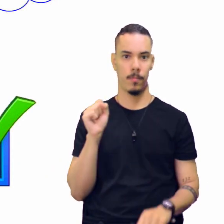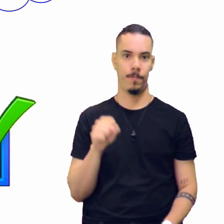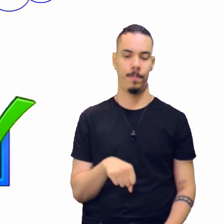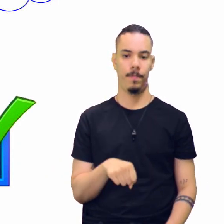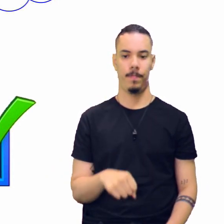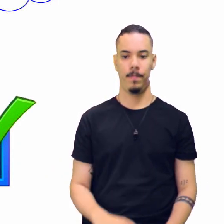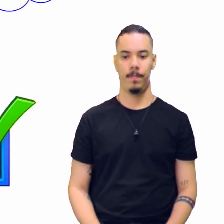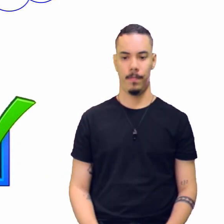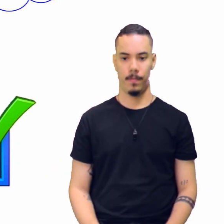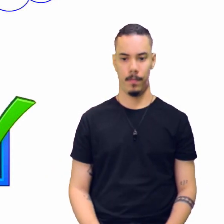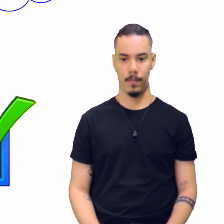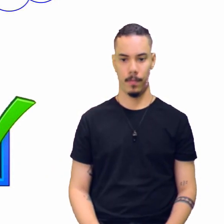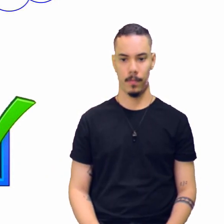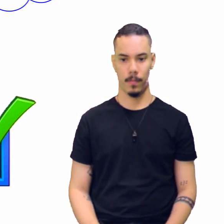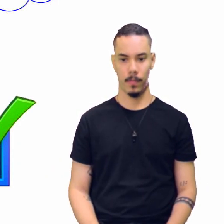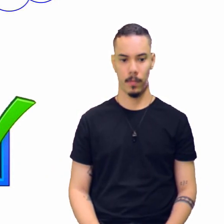bom?